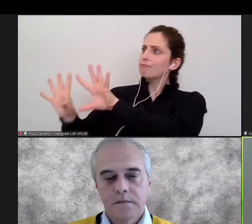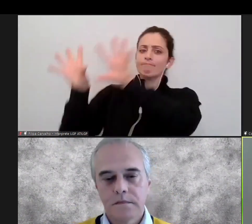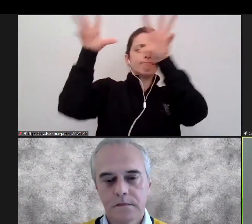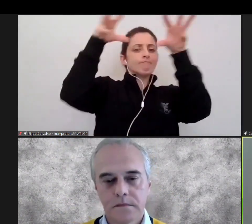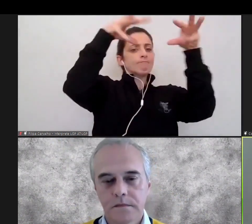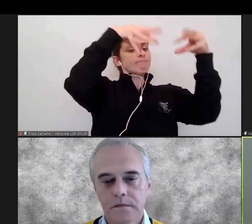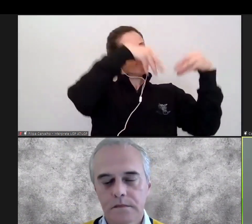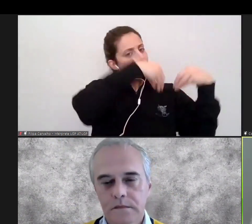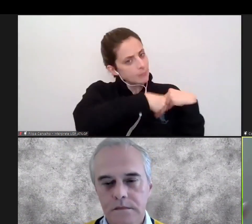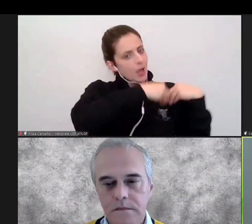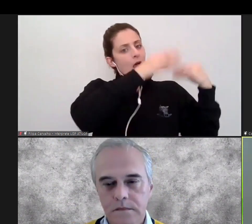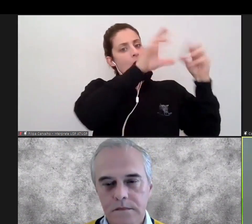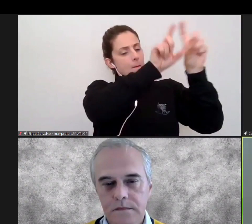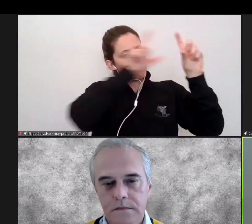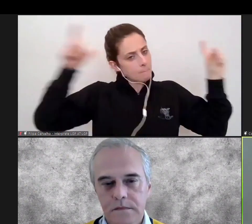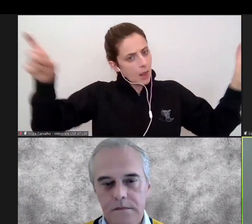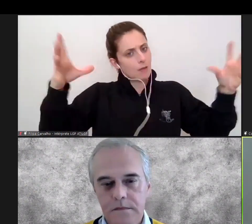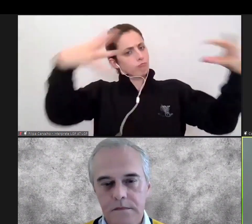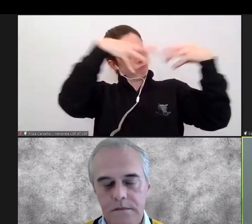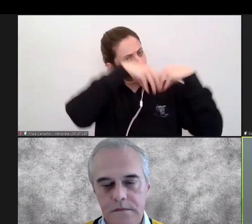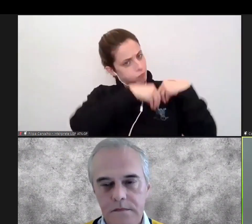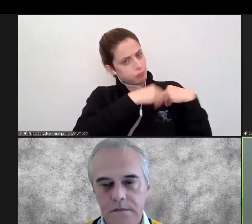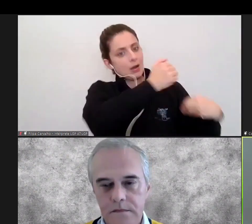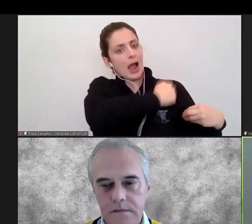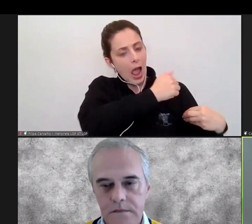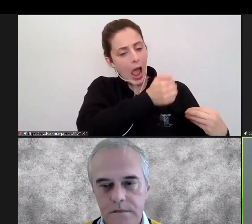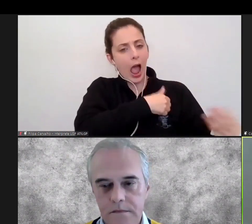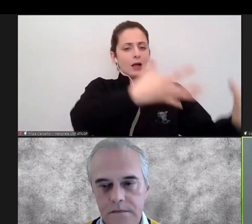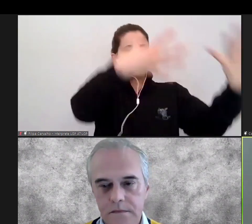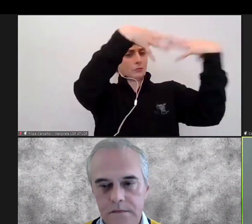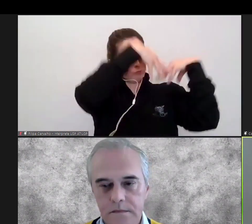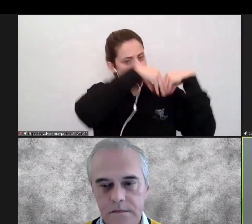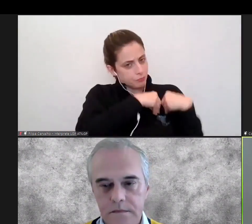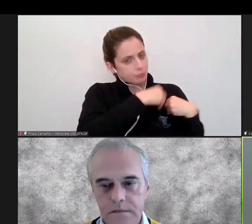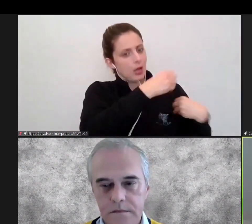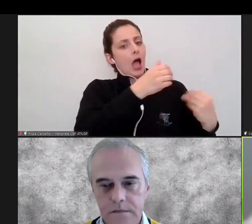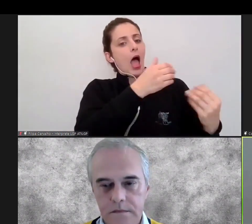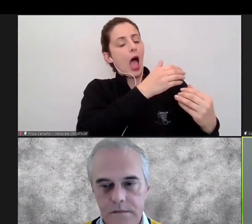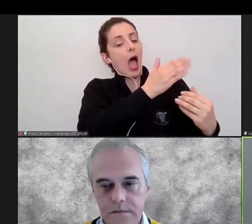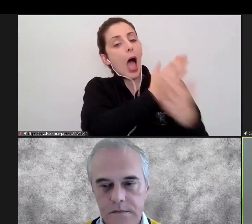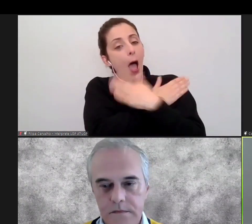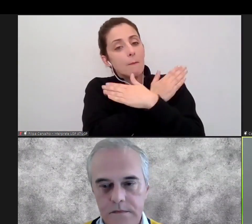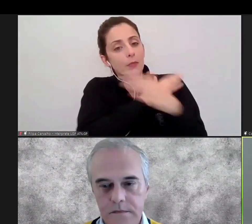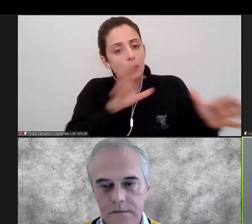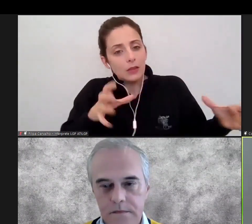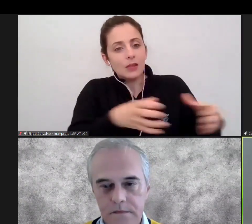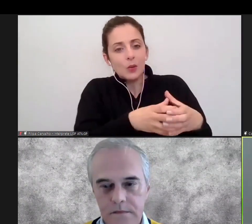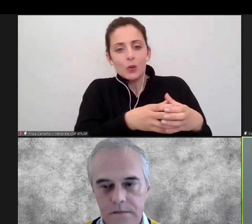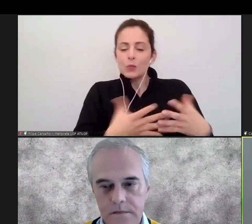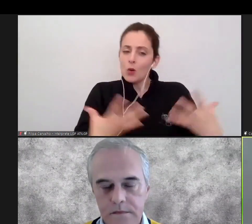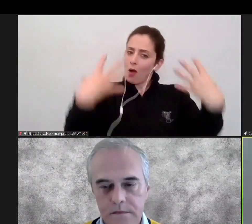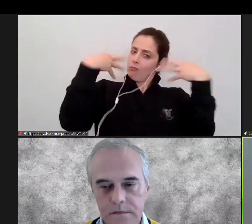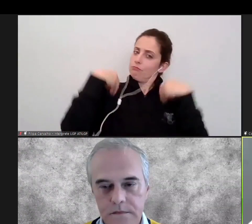nossas casas, nos nossos grupos de amigos, porque na realidade nós neste momento o mundo está muito